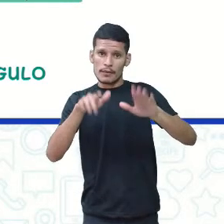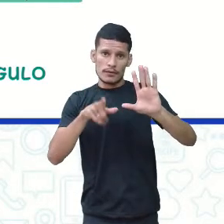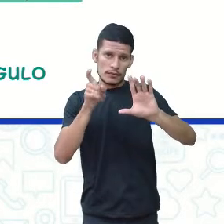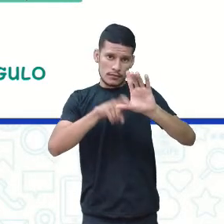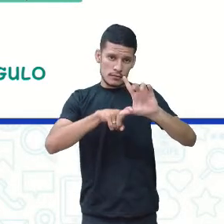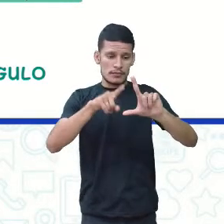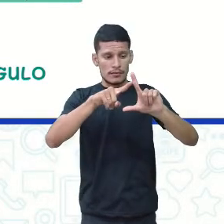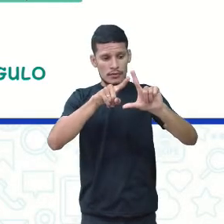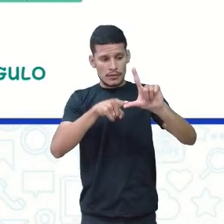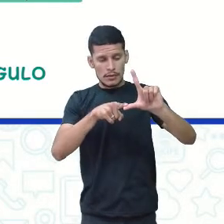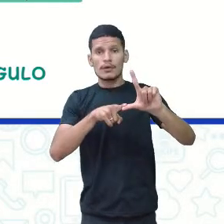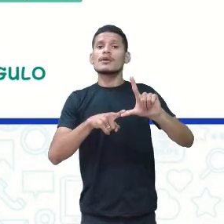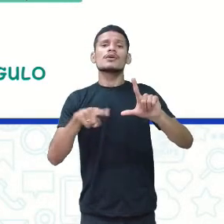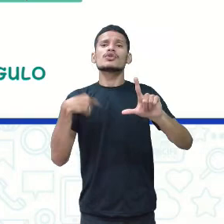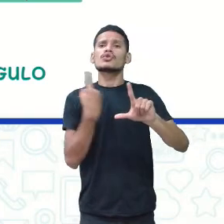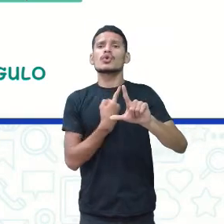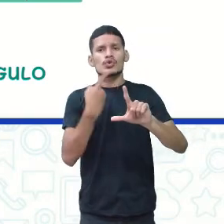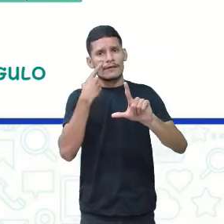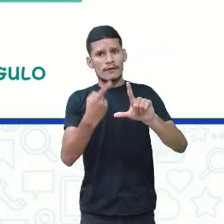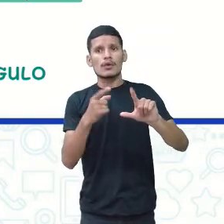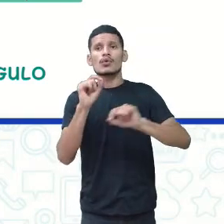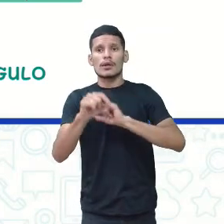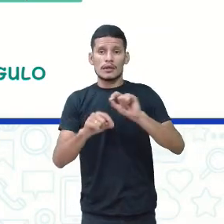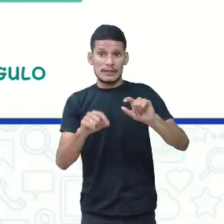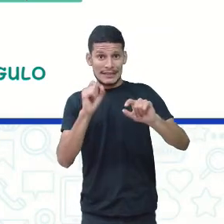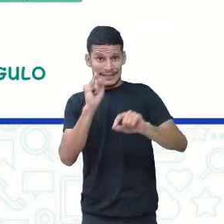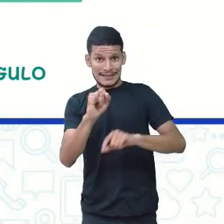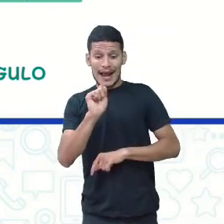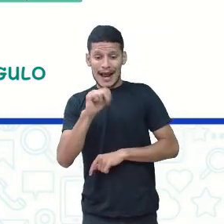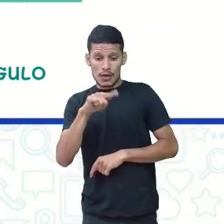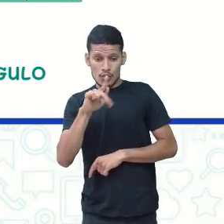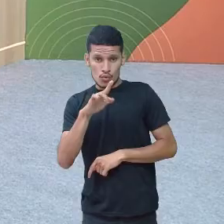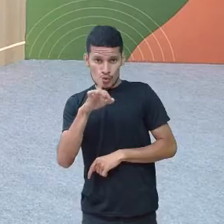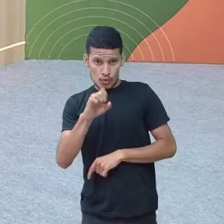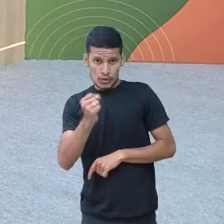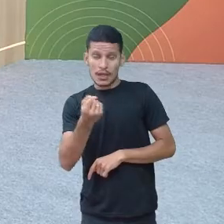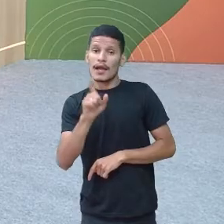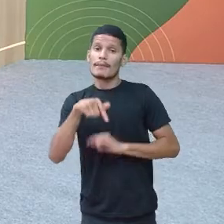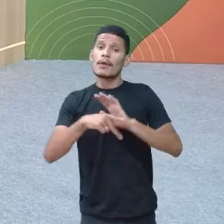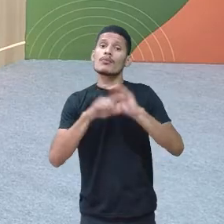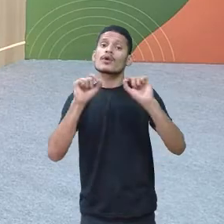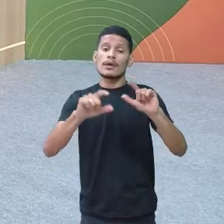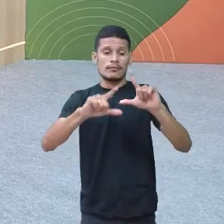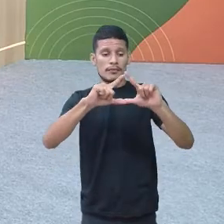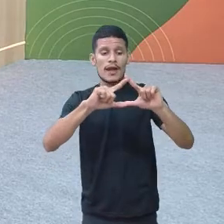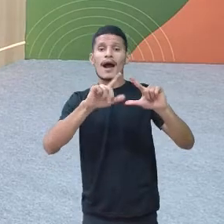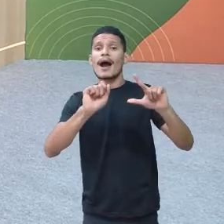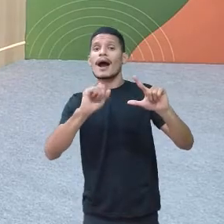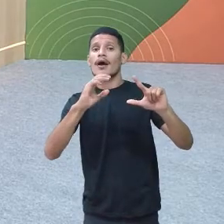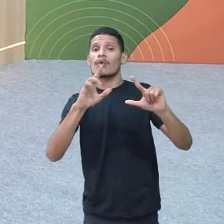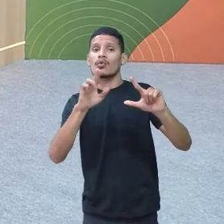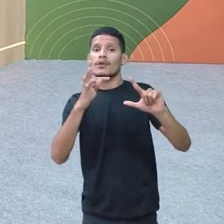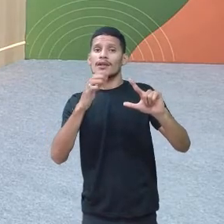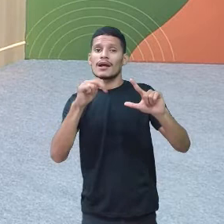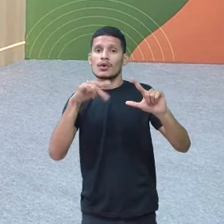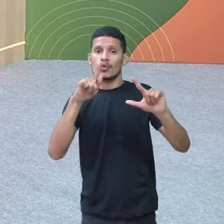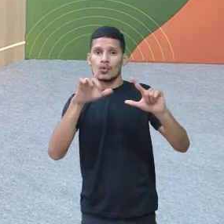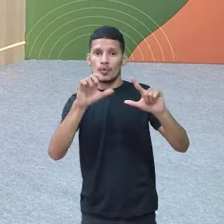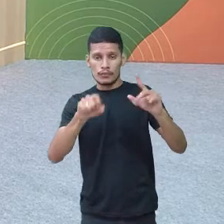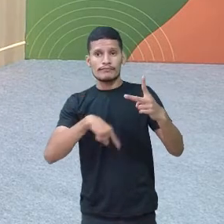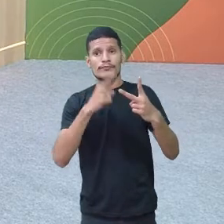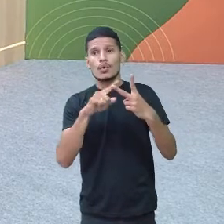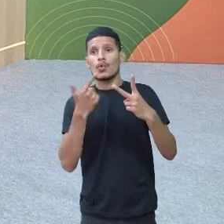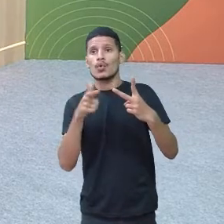aí a gente vai observar. Se os ângulos forem agudos, a gente vai dizer que o triângulo é acutângulo, tá certo?